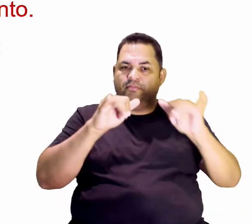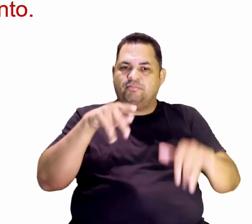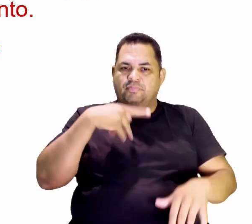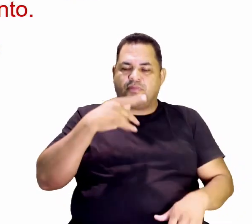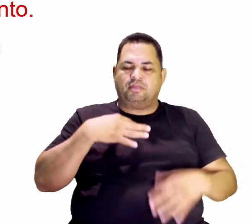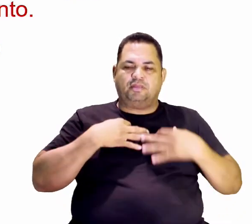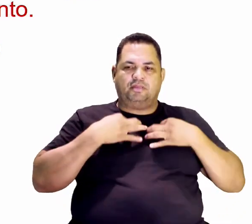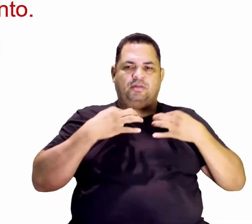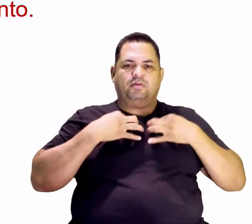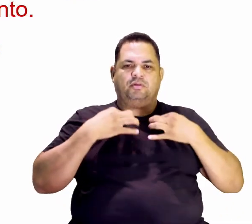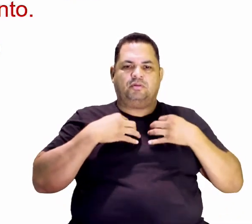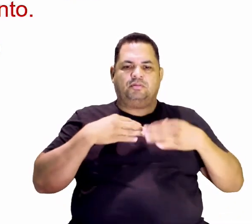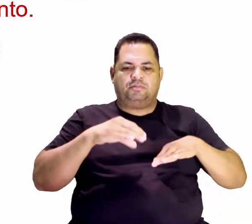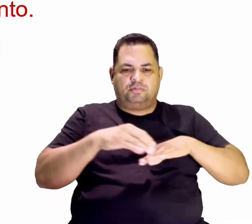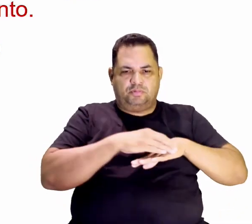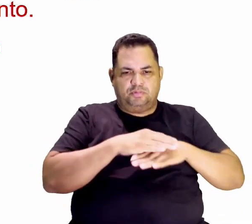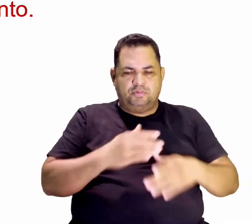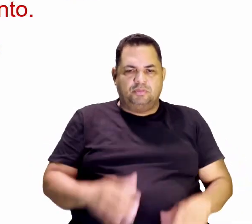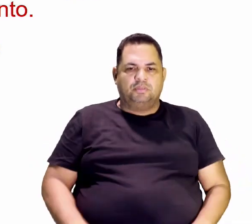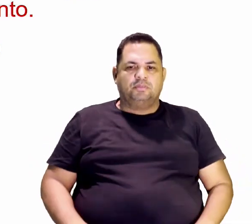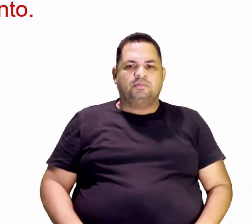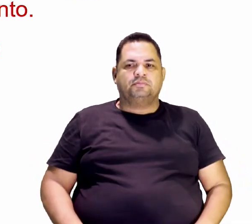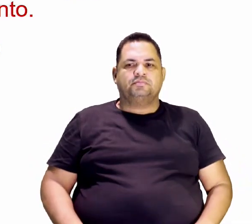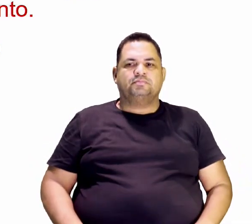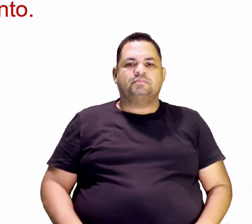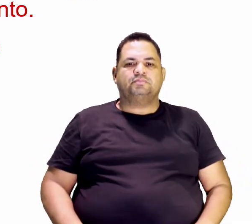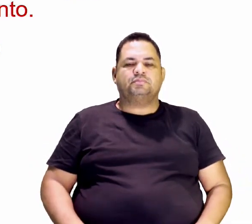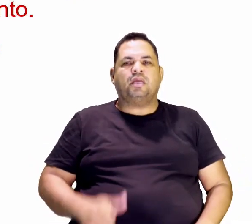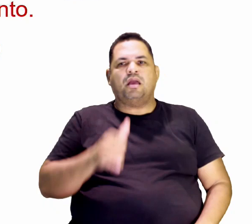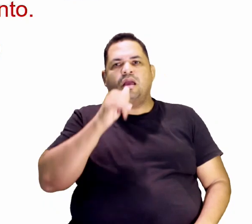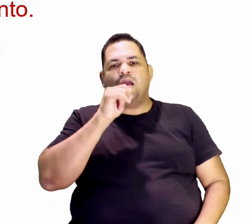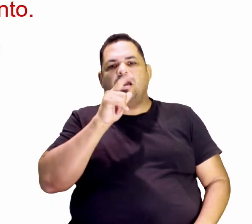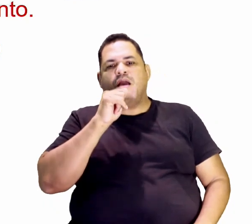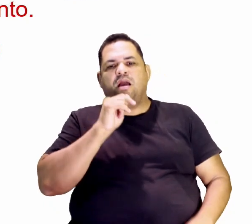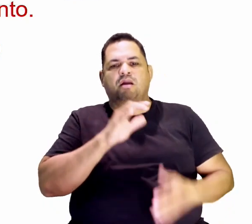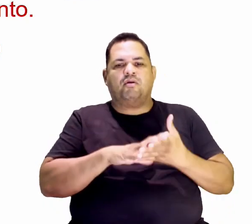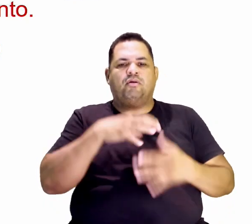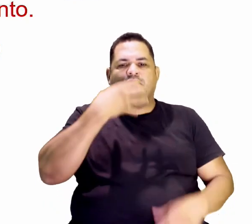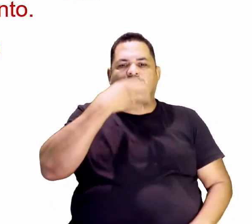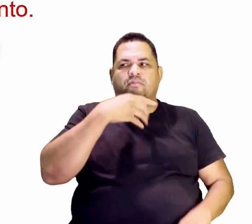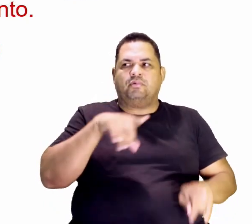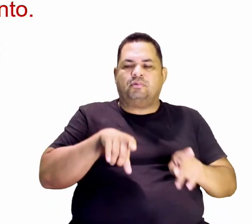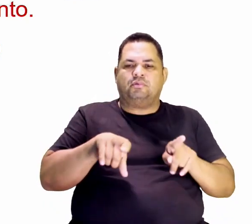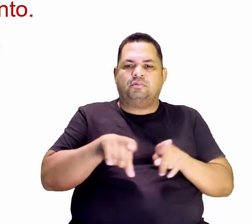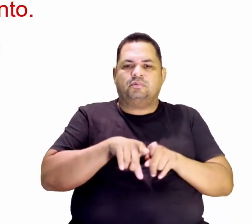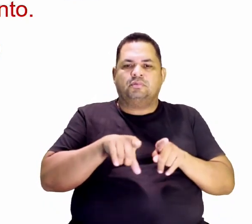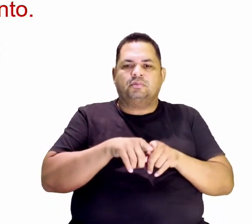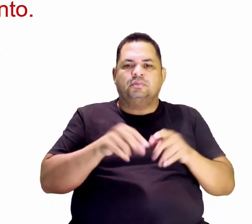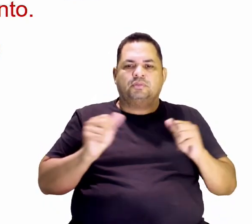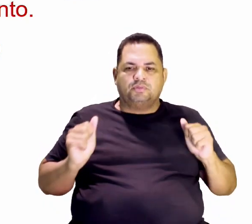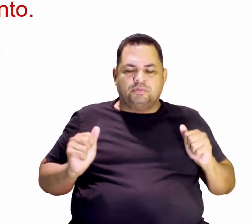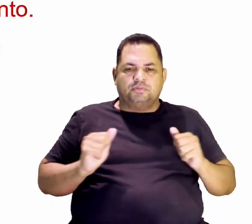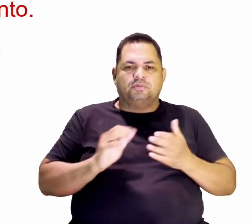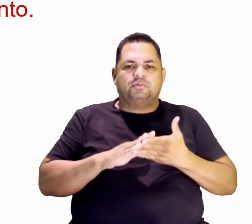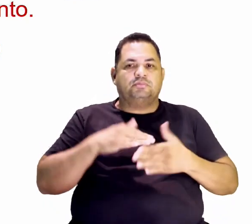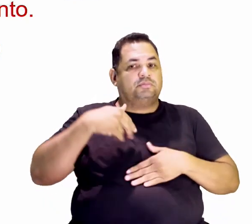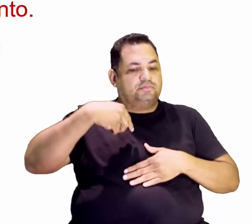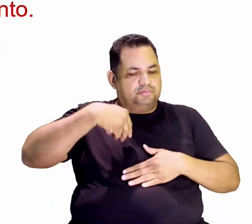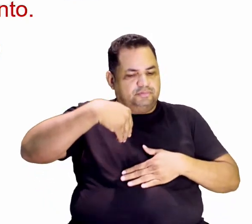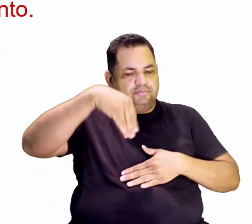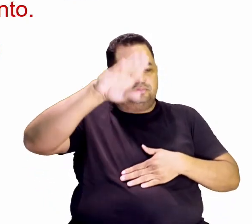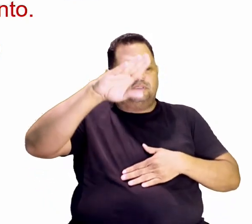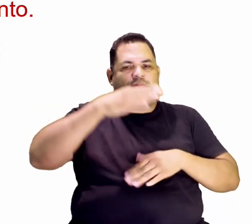leves, calçado confortável, leva água, leva umas frutas, leva comidas leves e vai para essa